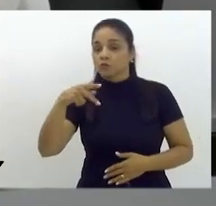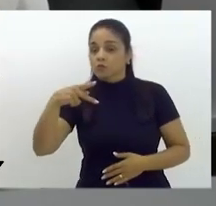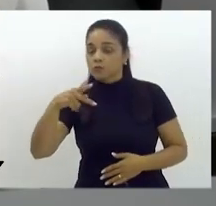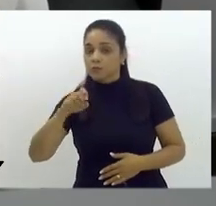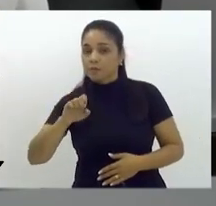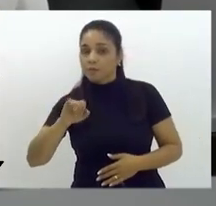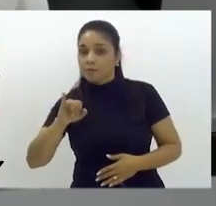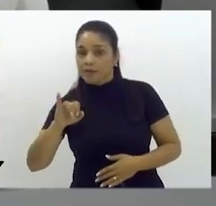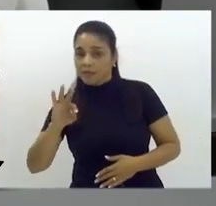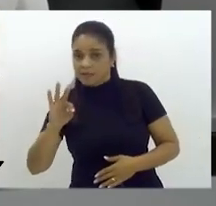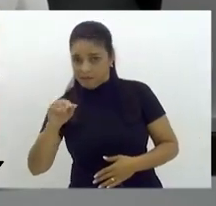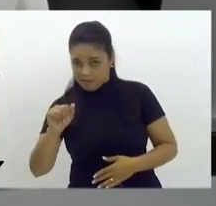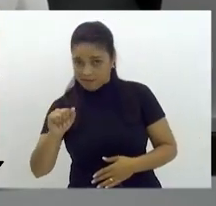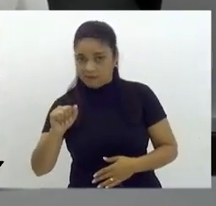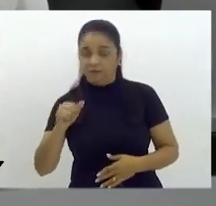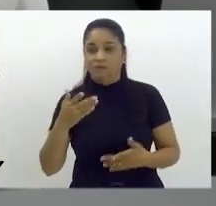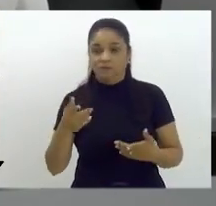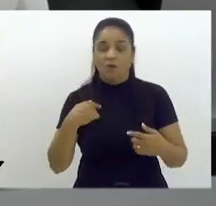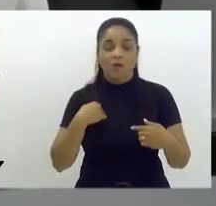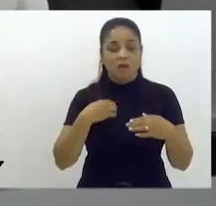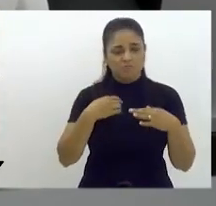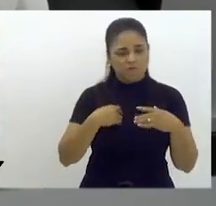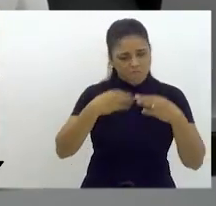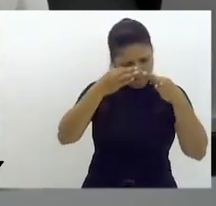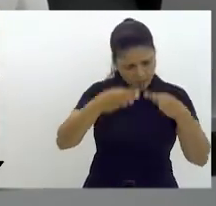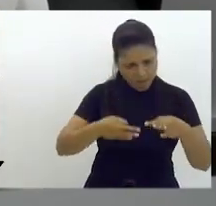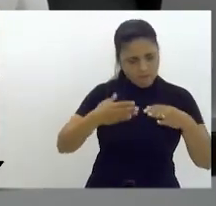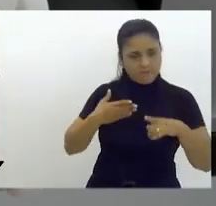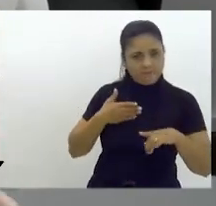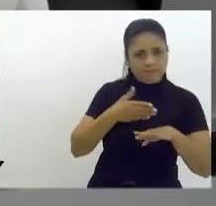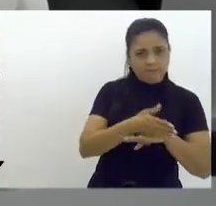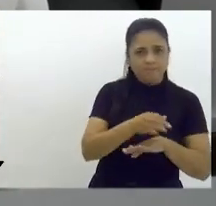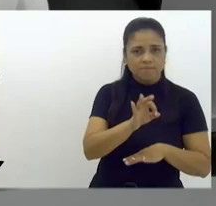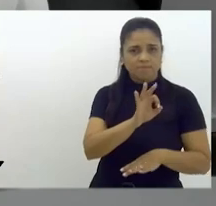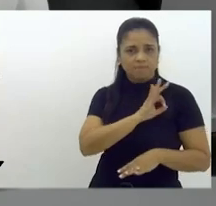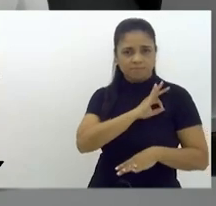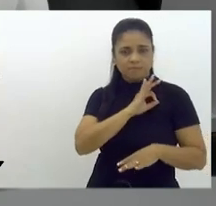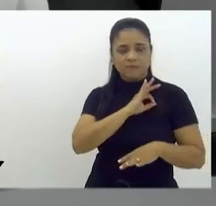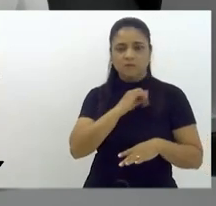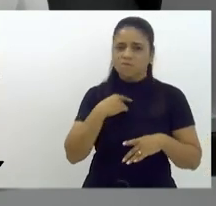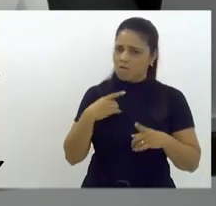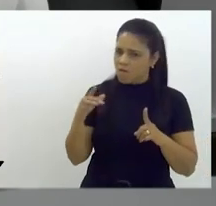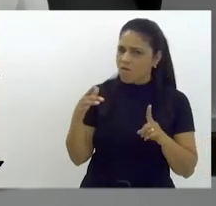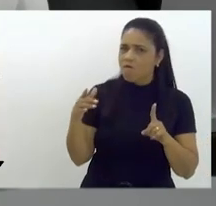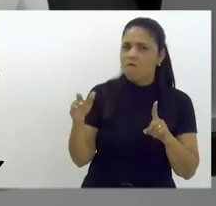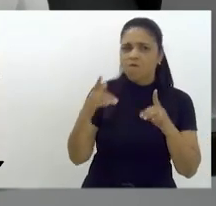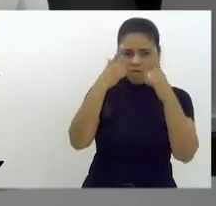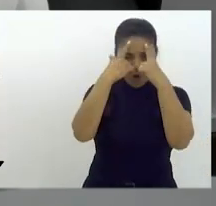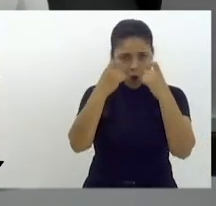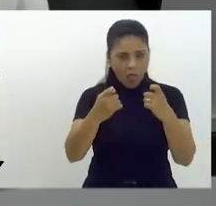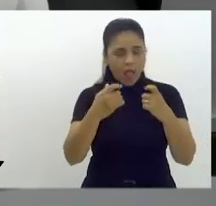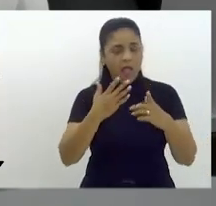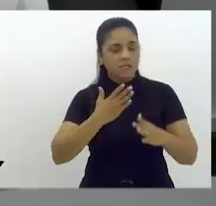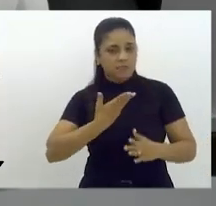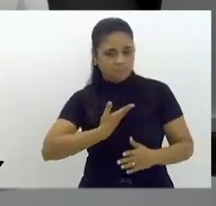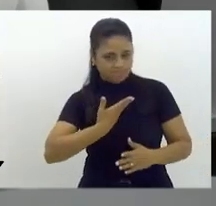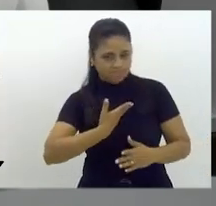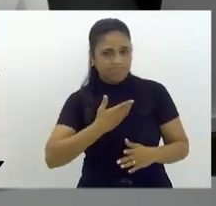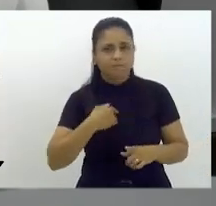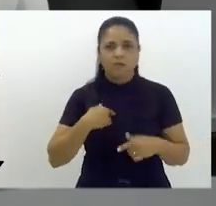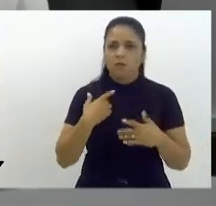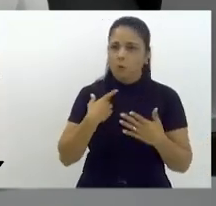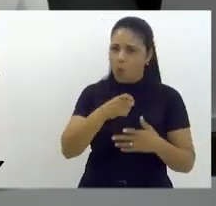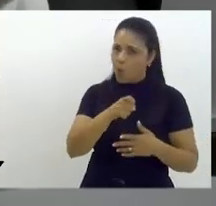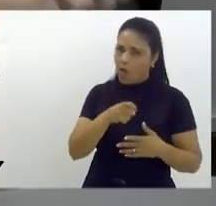entram como vítimas e falam de forma assertiva que sofreram violência sexual normalmente por pessoas conhecidas Mas aquela em que a